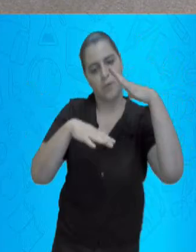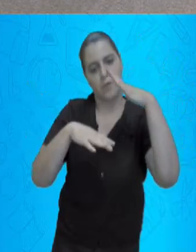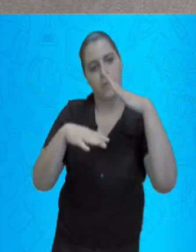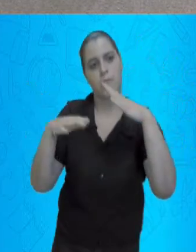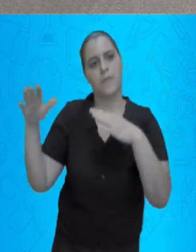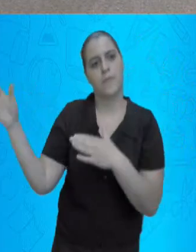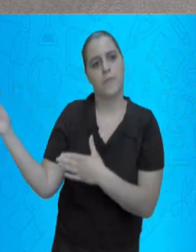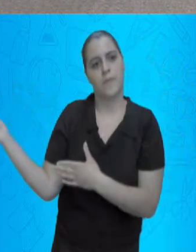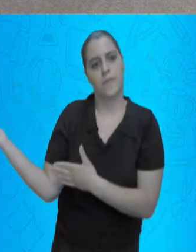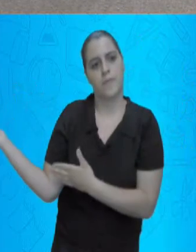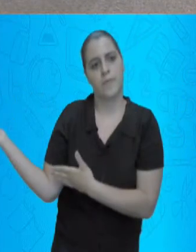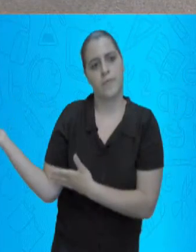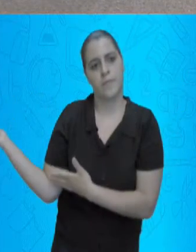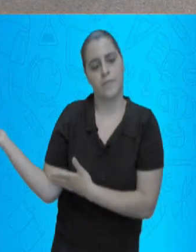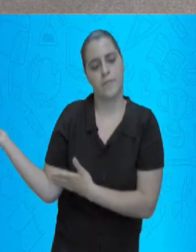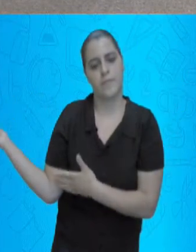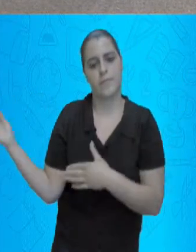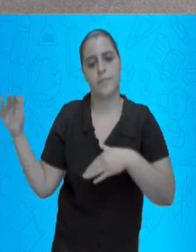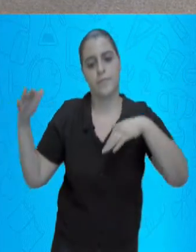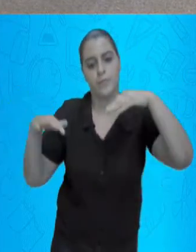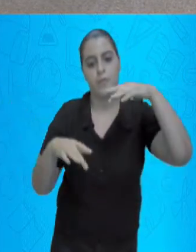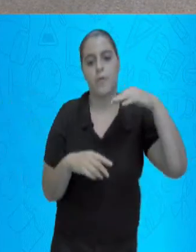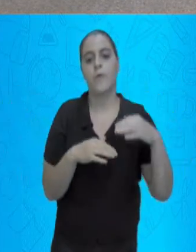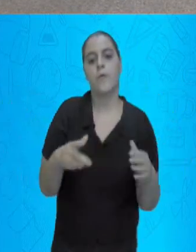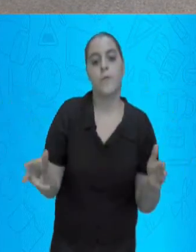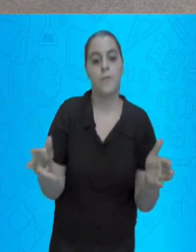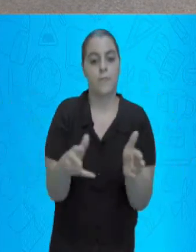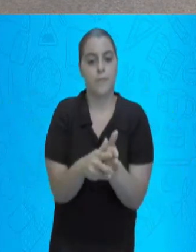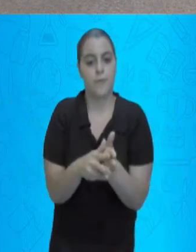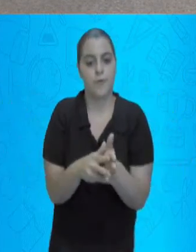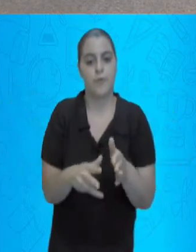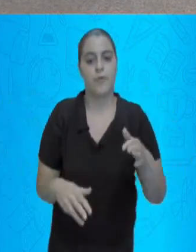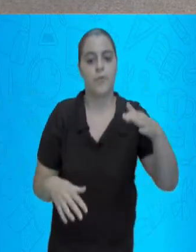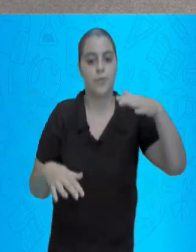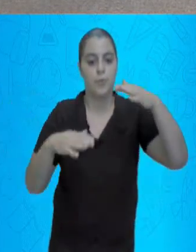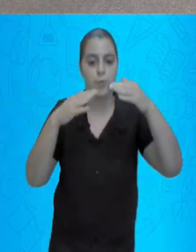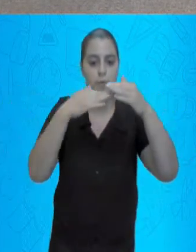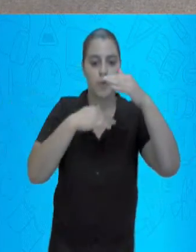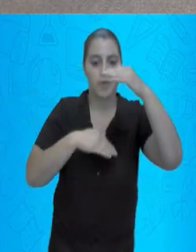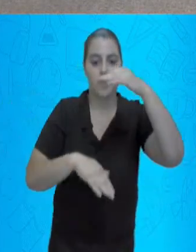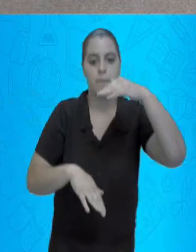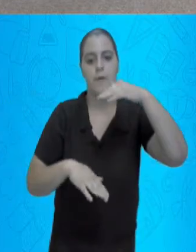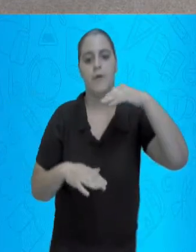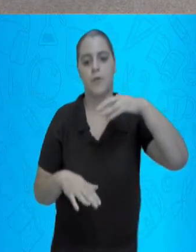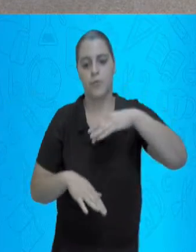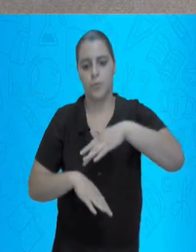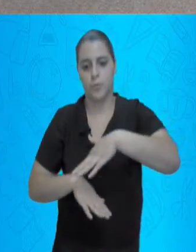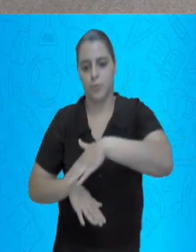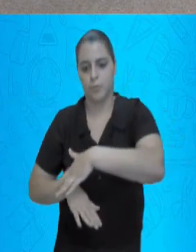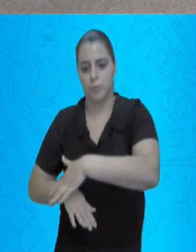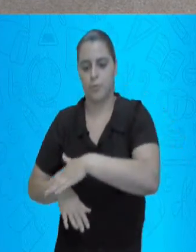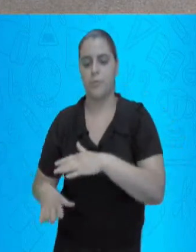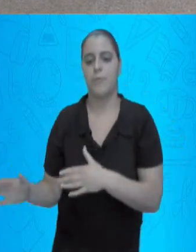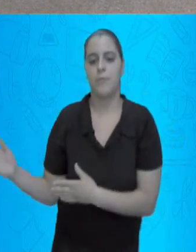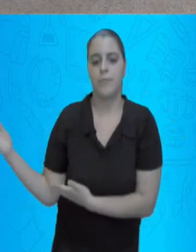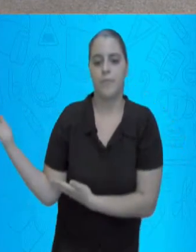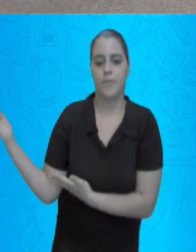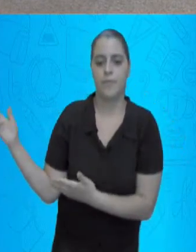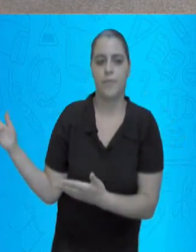se completando e o fóssil, que inicialmente estava bem na superfície, olha onde ele foi